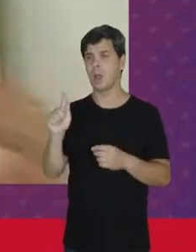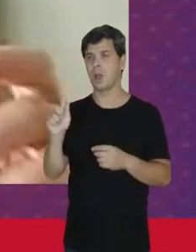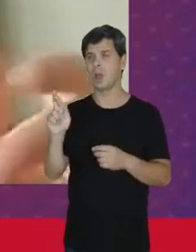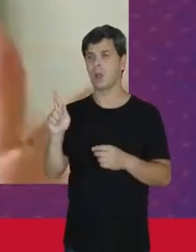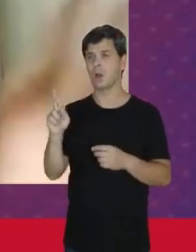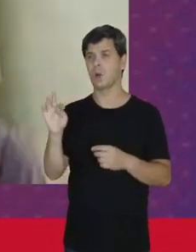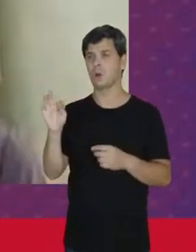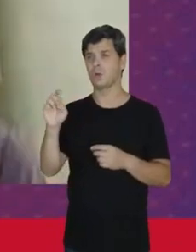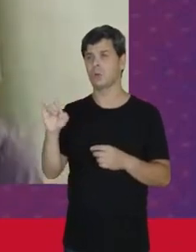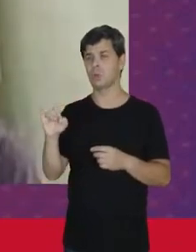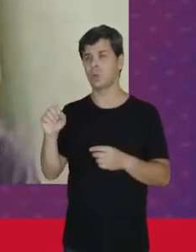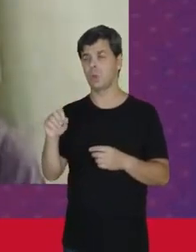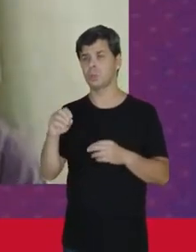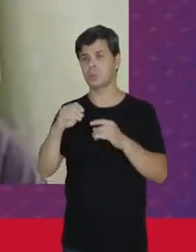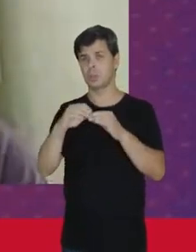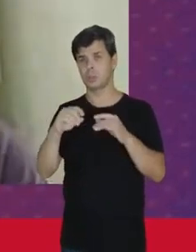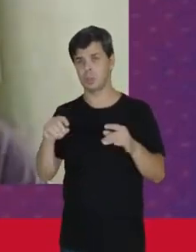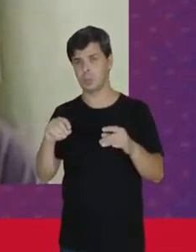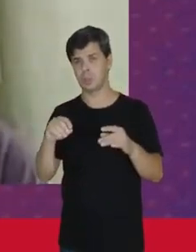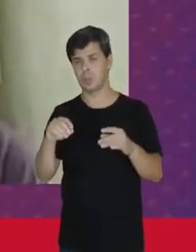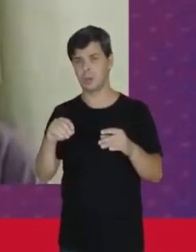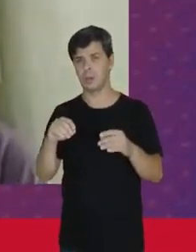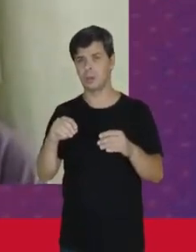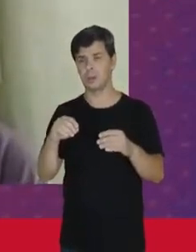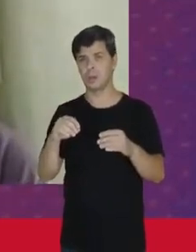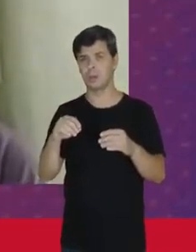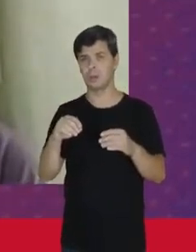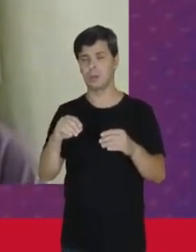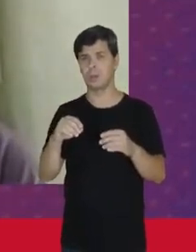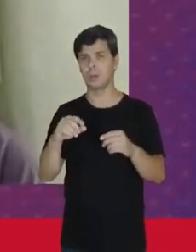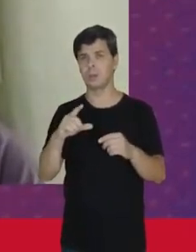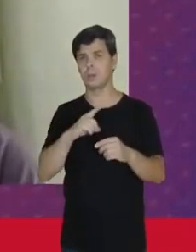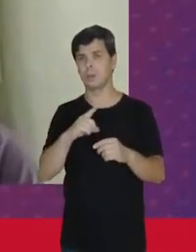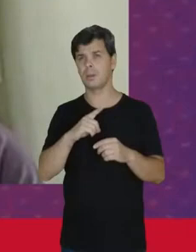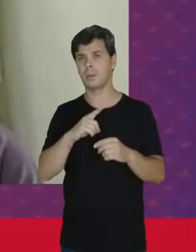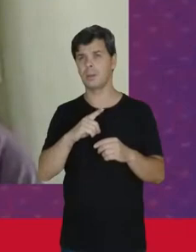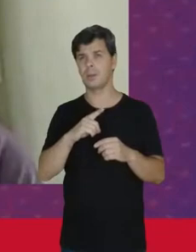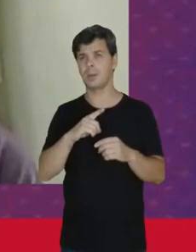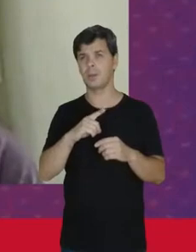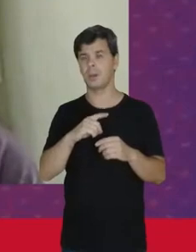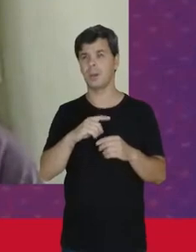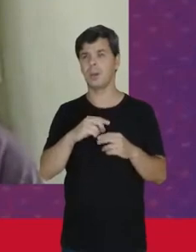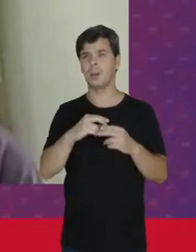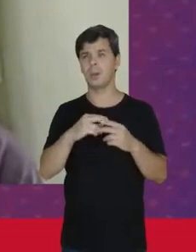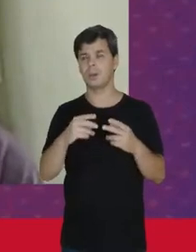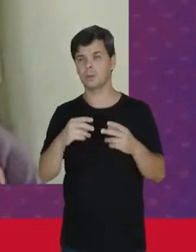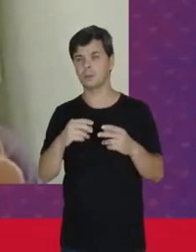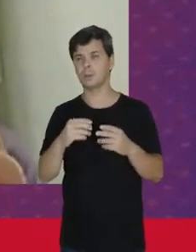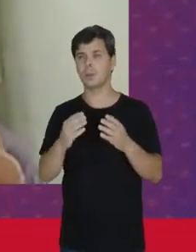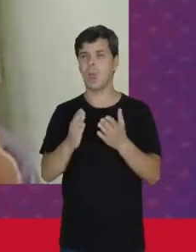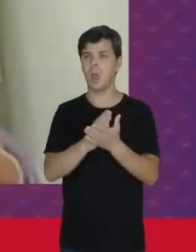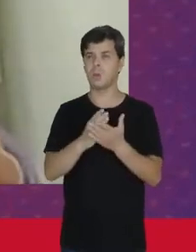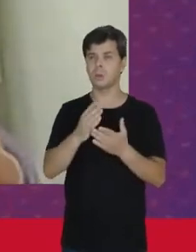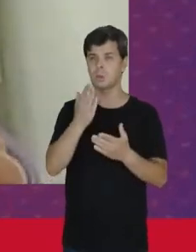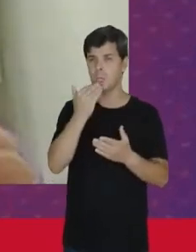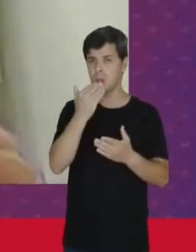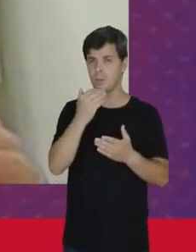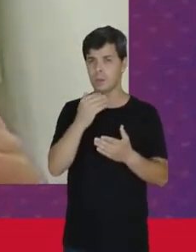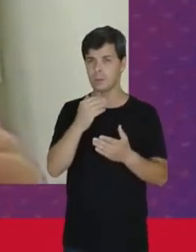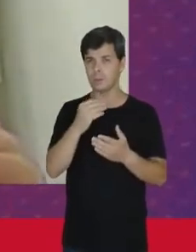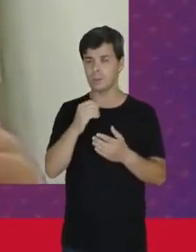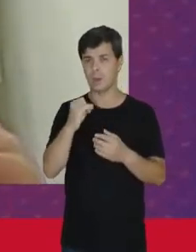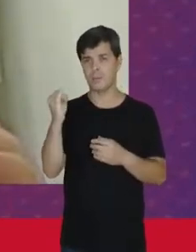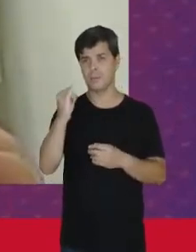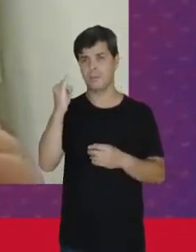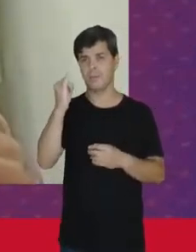nas plantas, no solo, e também a presença de agrotóxicos em alguns alimentos, né? Que acho que é